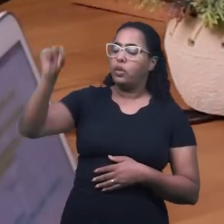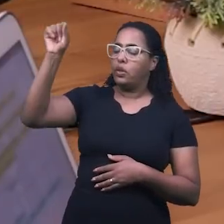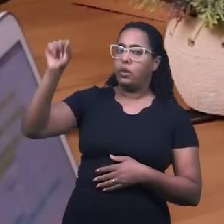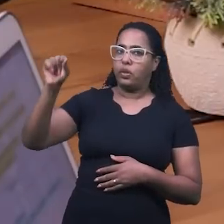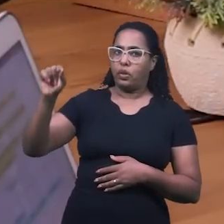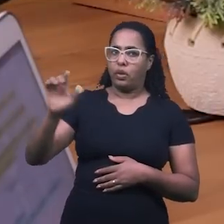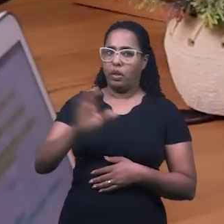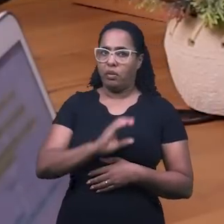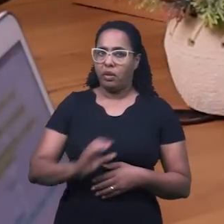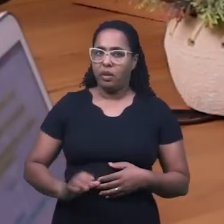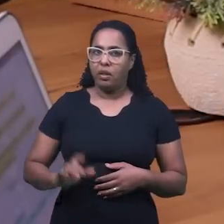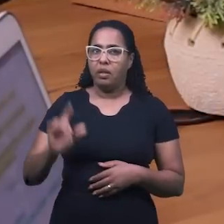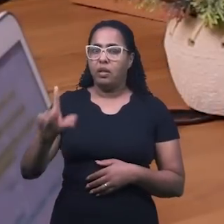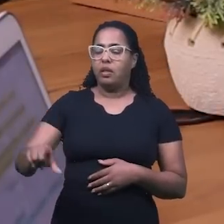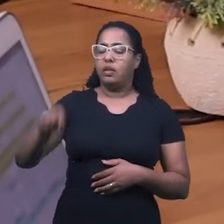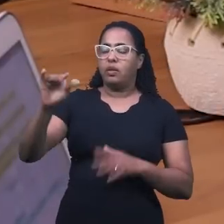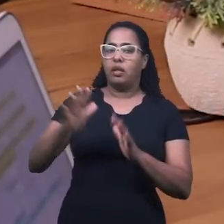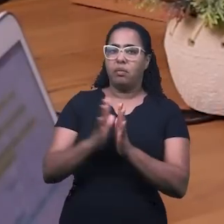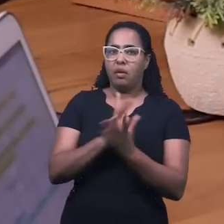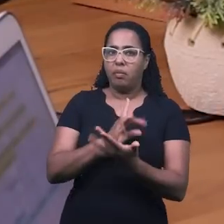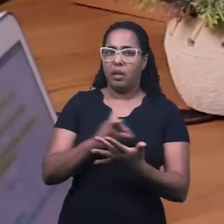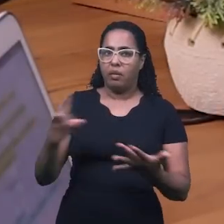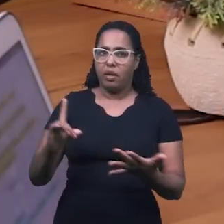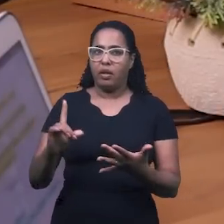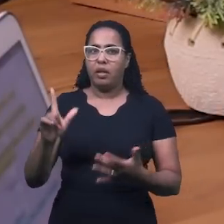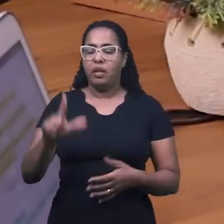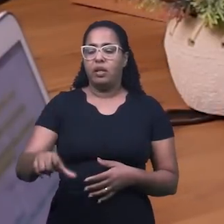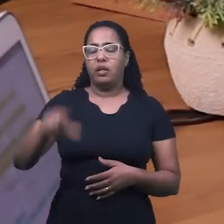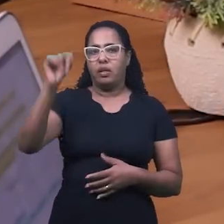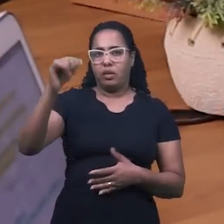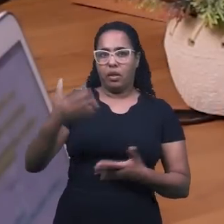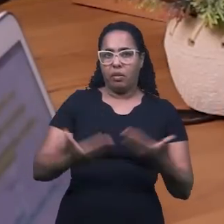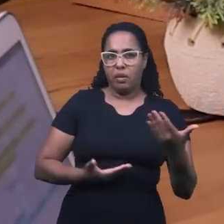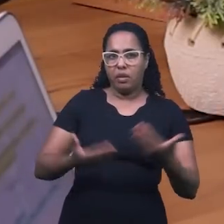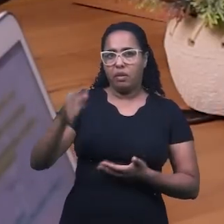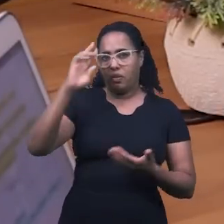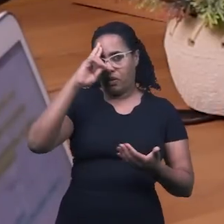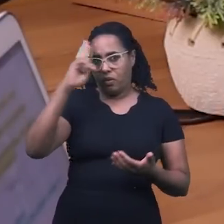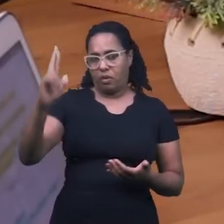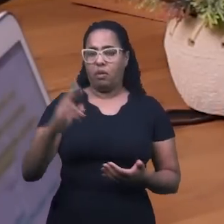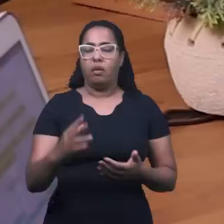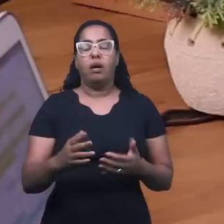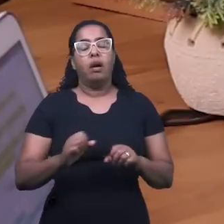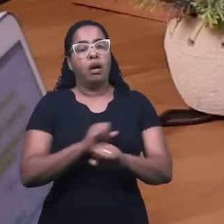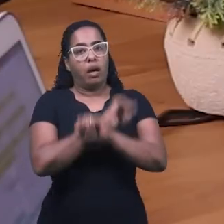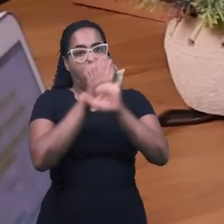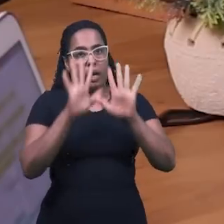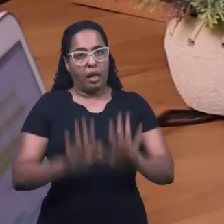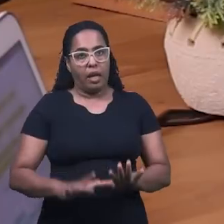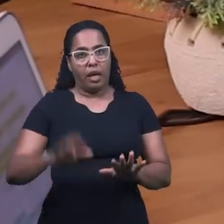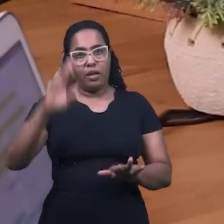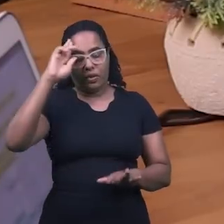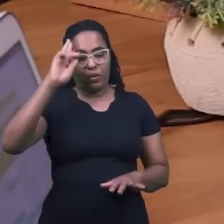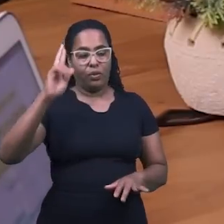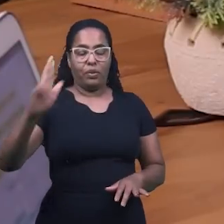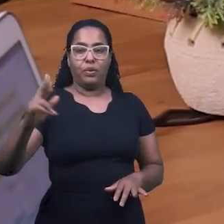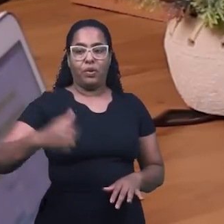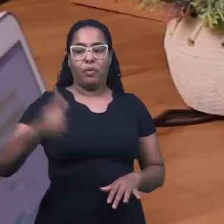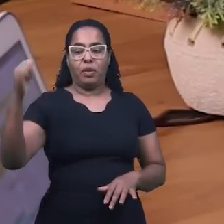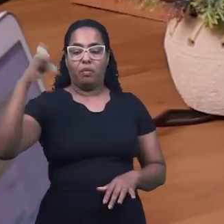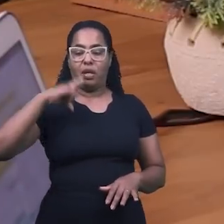Nós escolhemos a Cristo. Nós escolhemos a palavra. Nós escolhemos servir ao Senhor. Lógico que